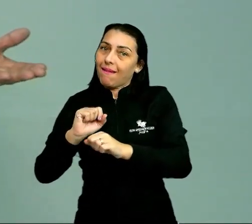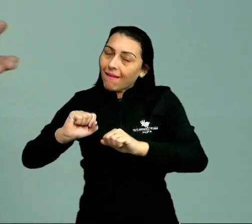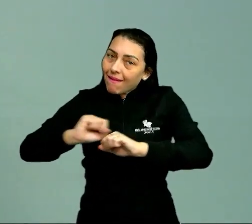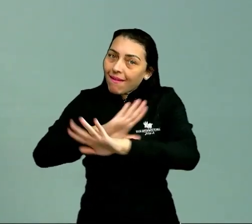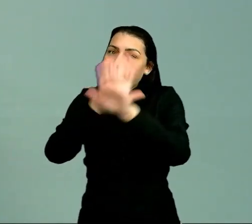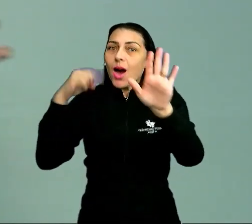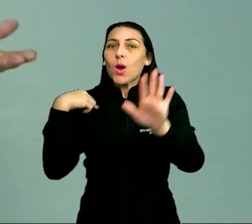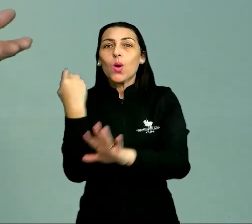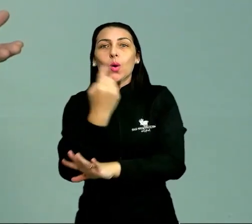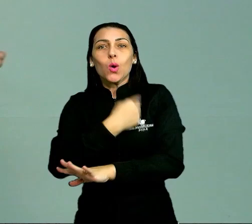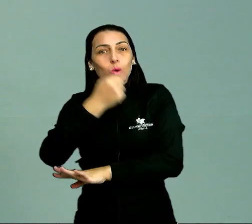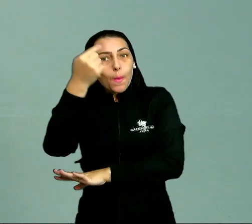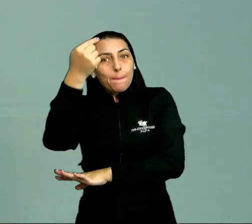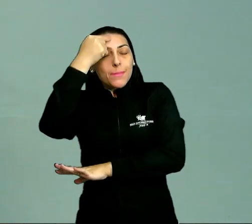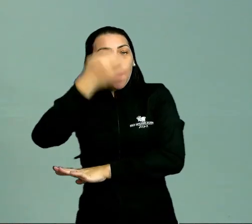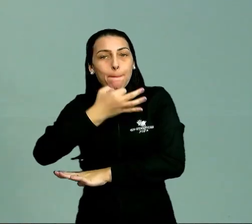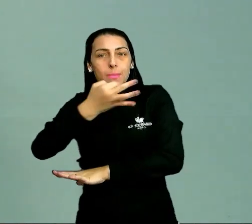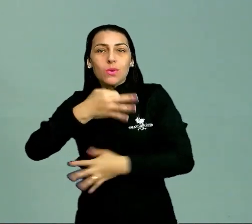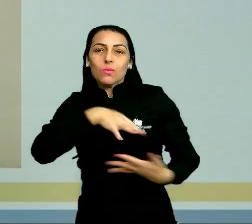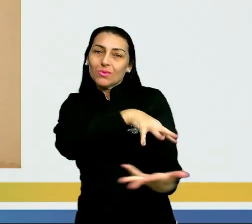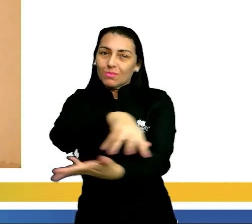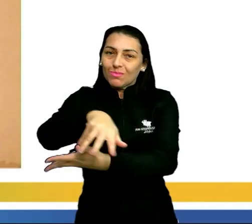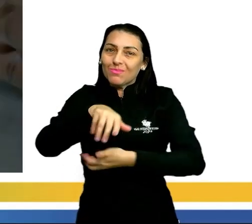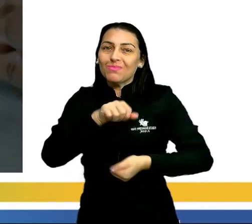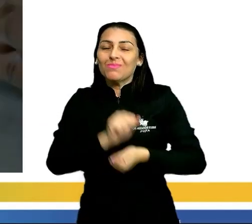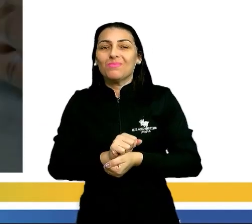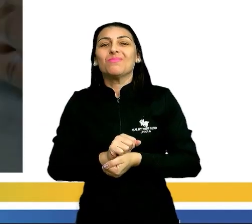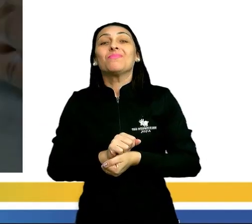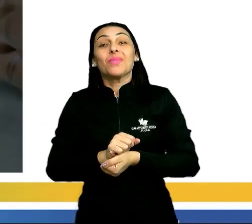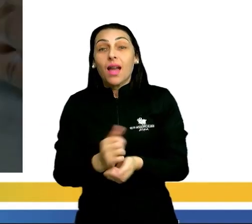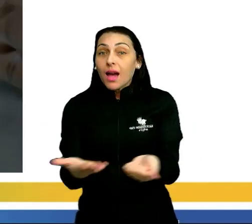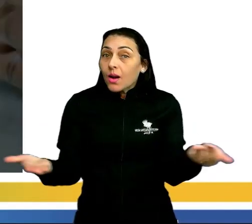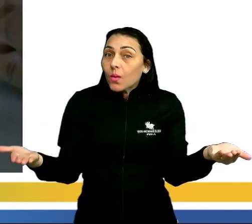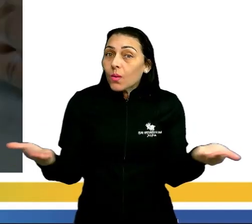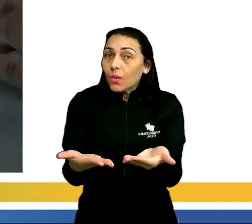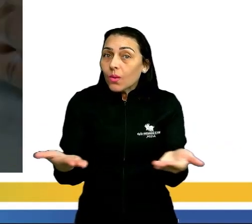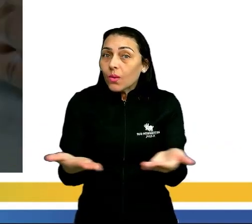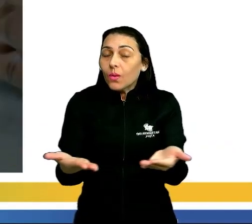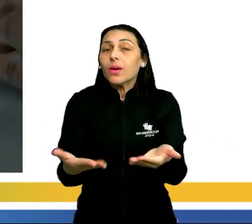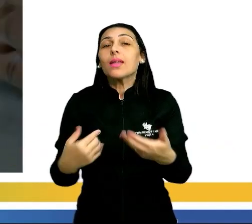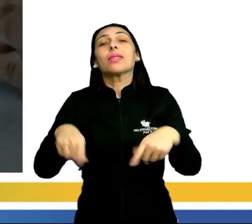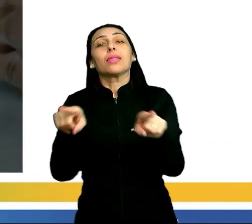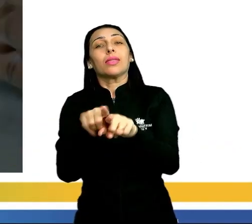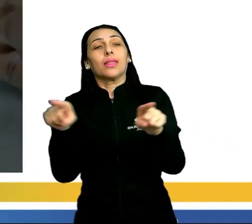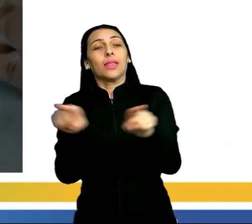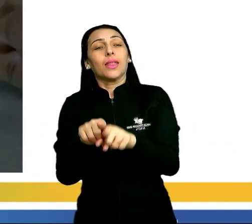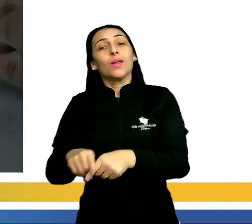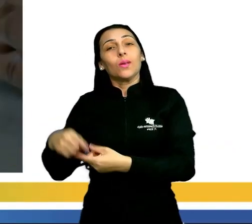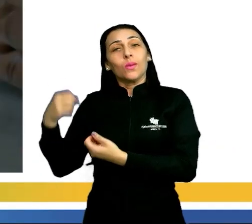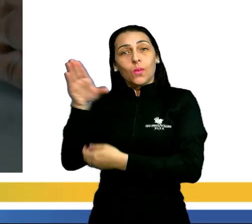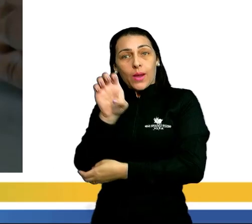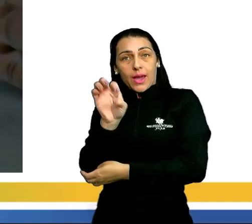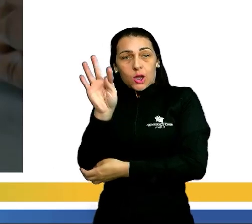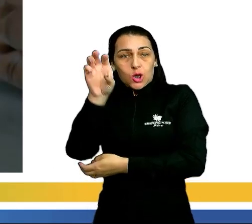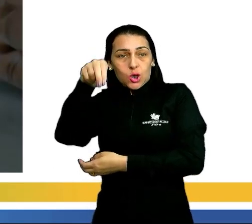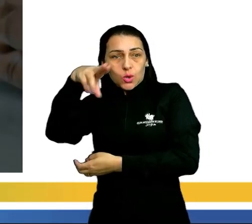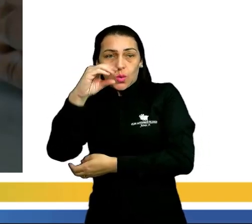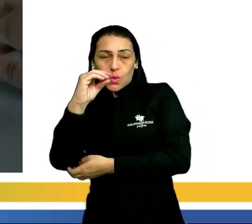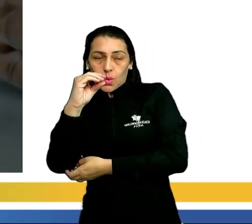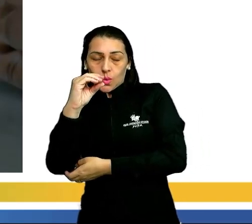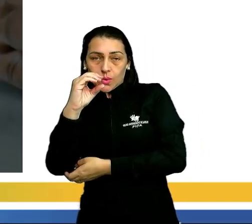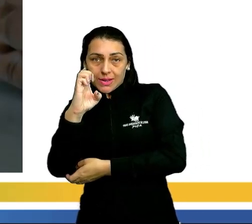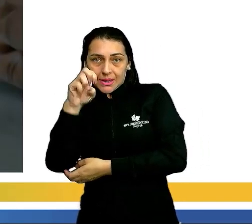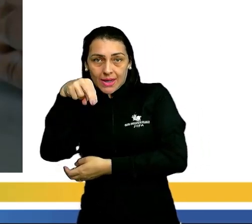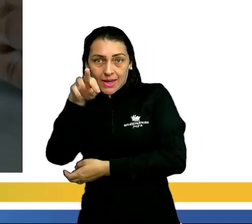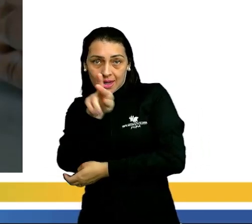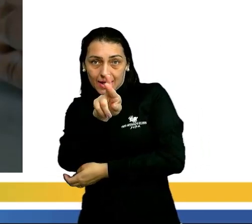a nossa visão de mundo. Bom, agora, uma outra coisa também, o etnocentrismo, do jeito que nós